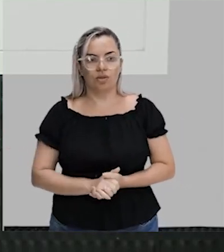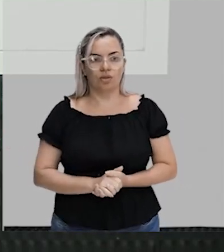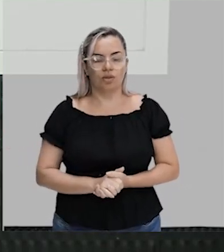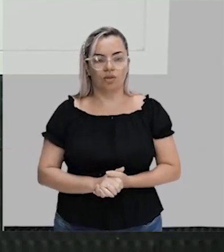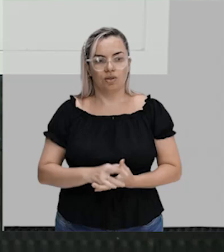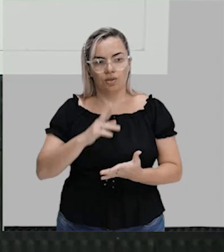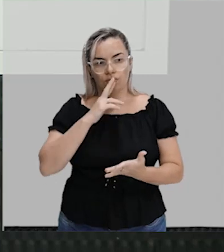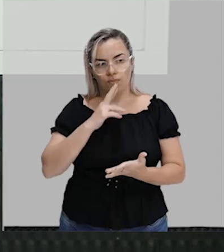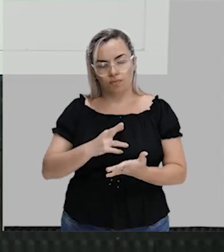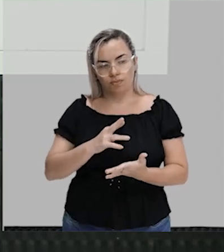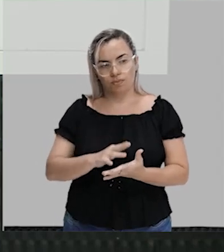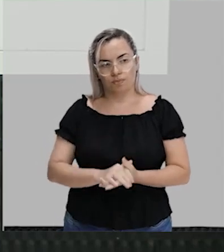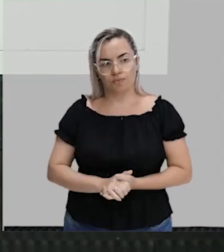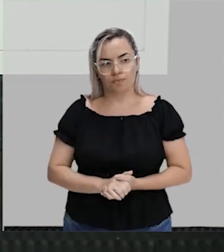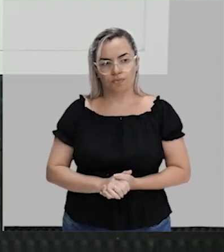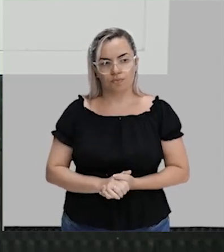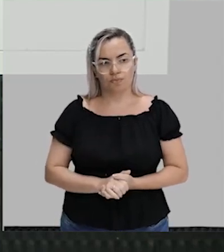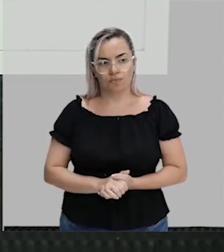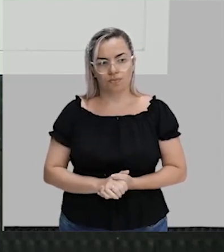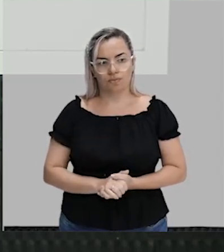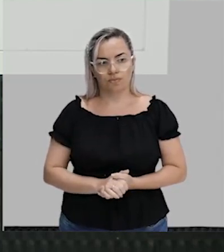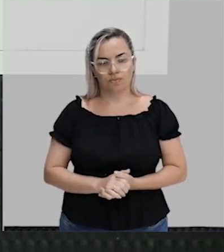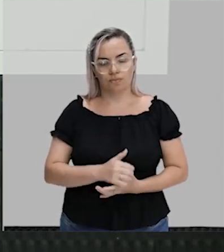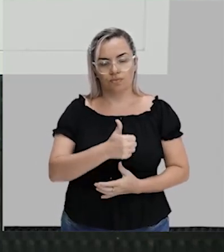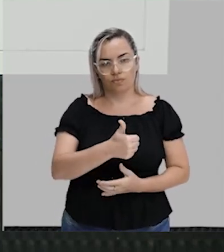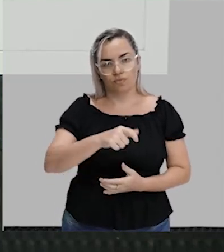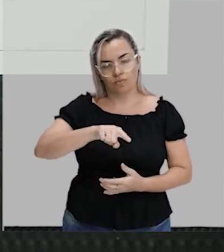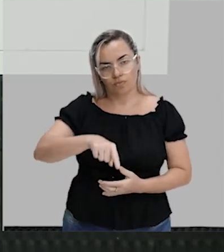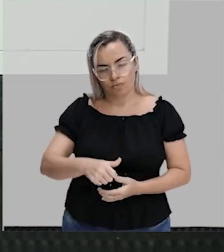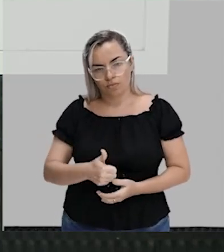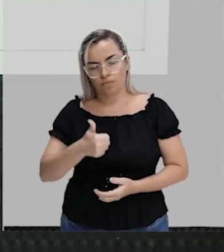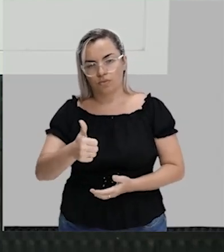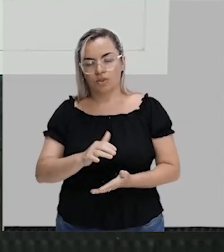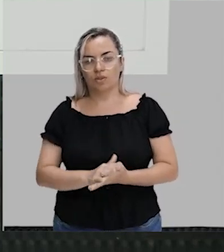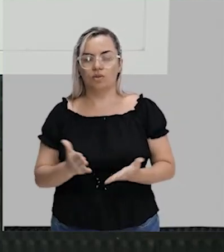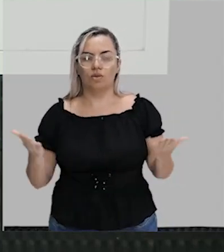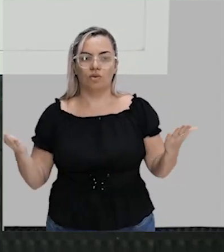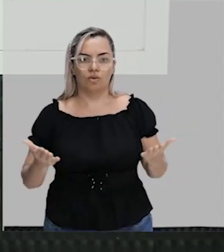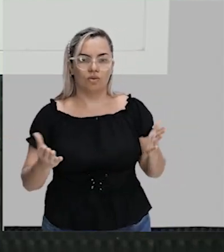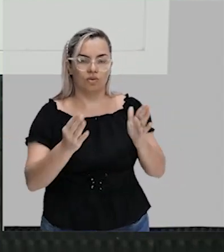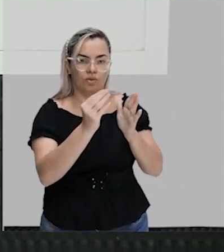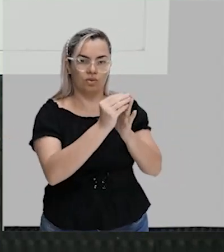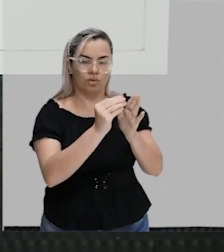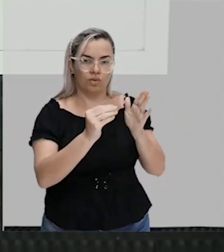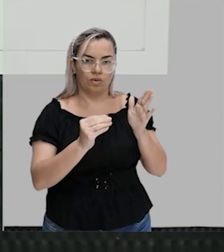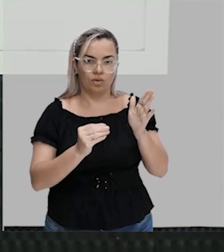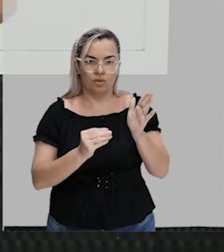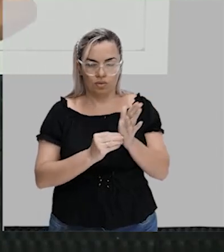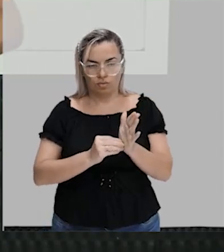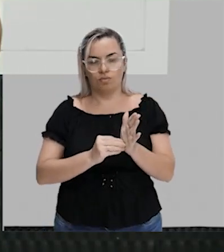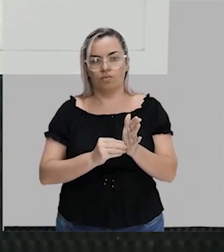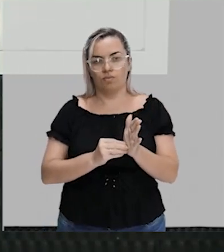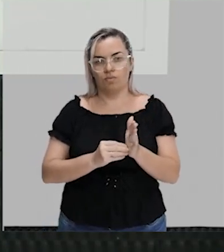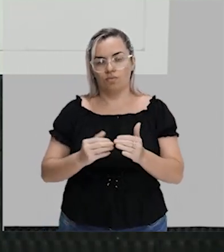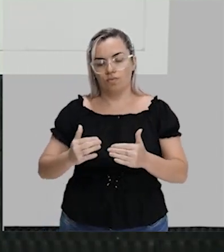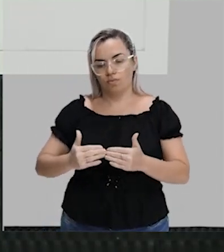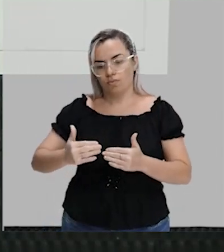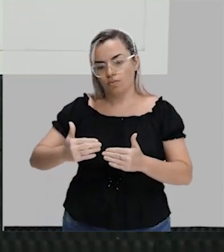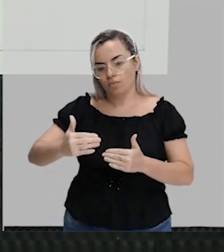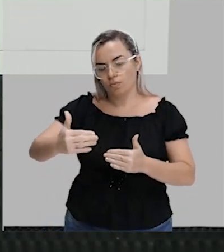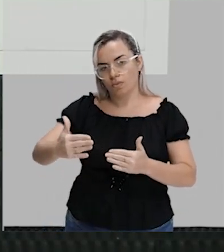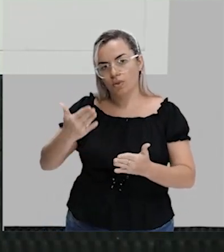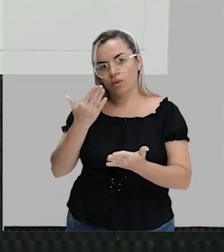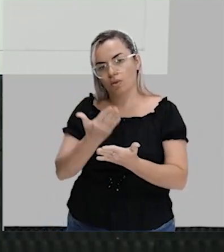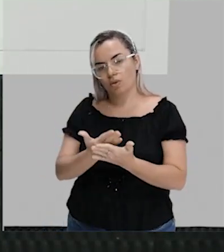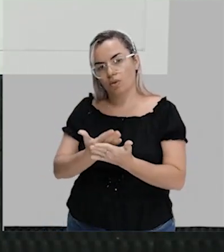ordenado um e um beleza turma então na aula de hoje galera a gente conte deu continuidade ajuda